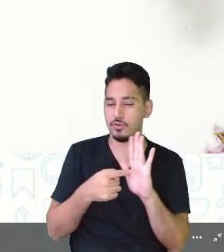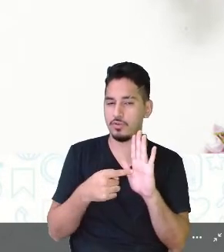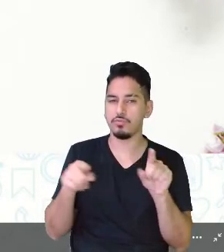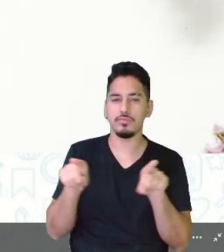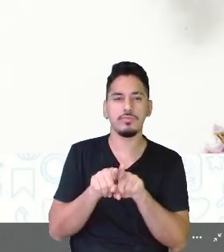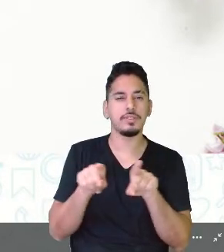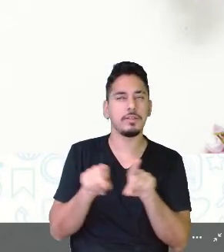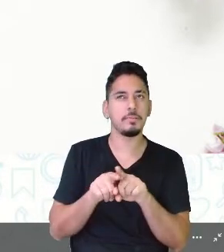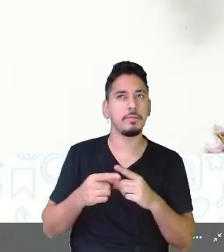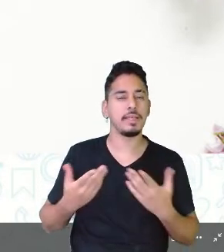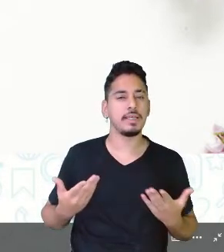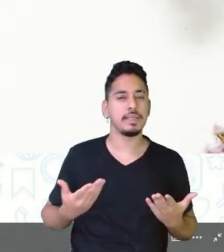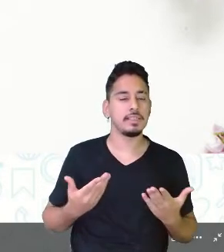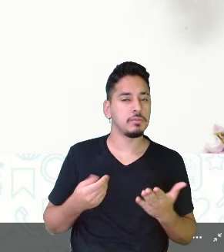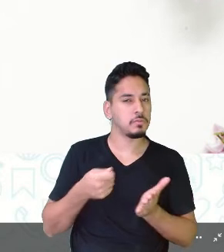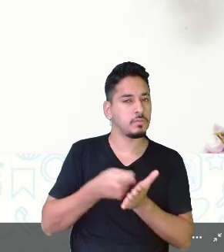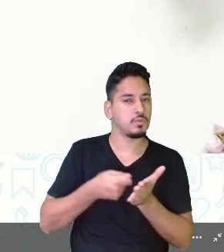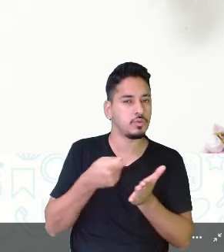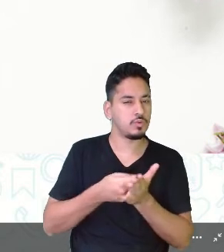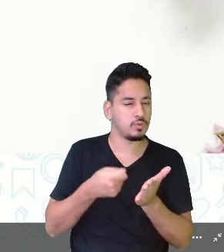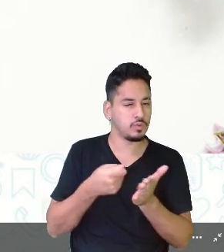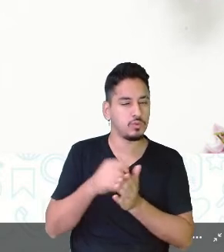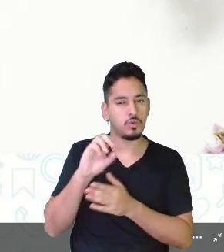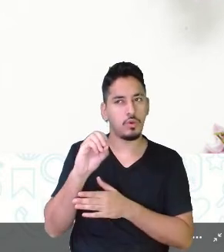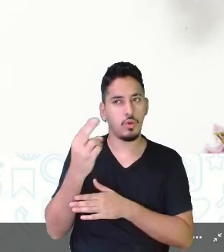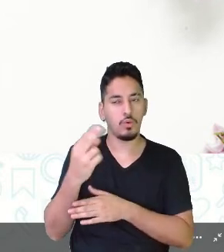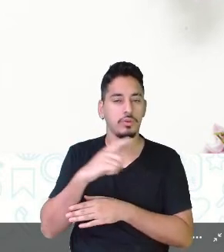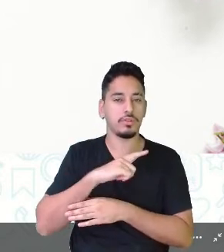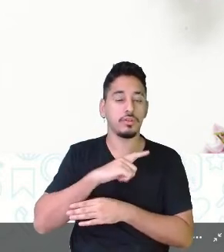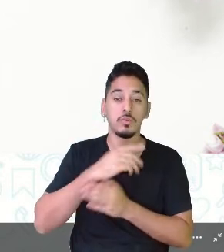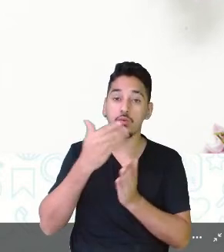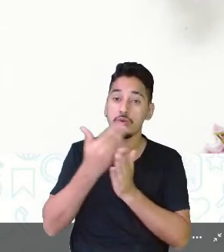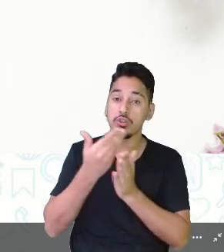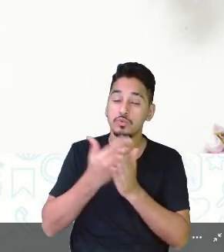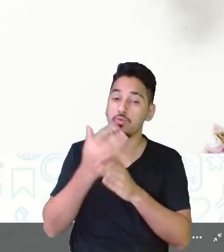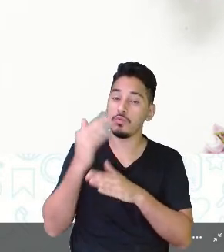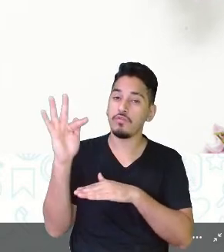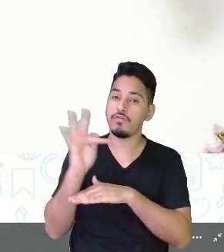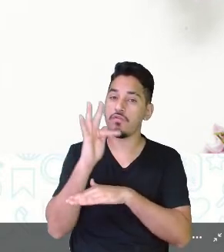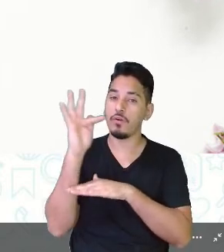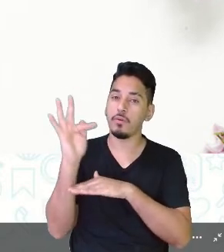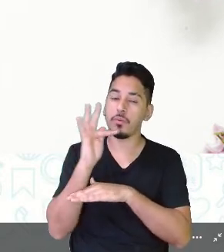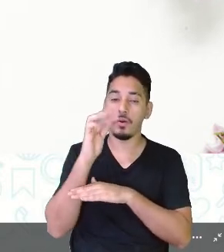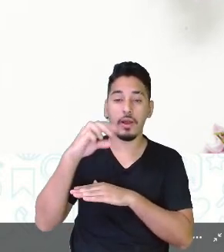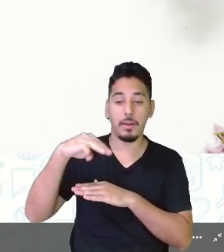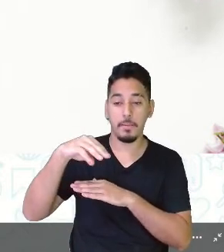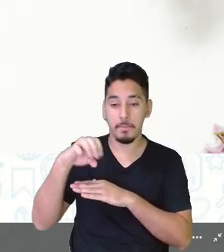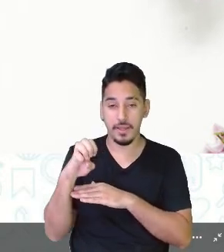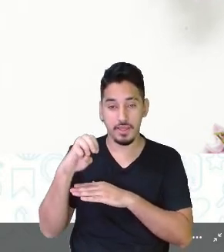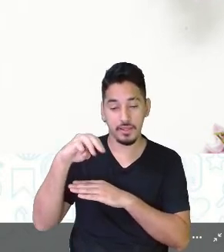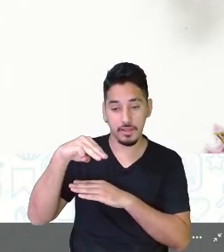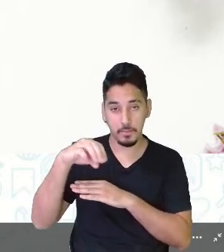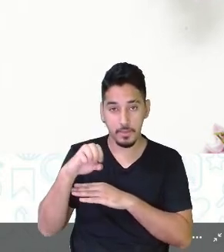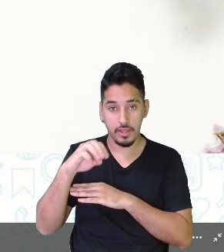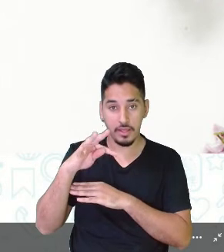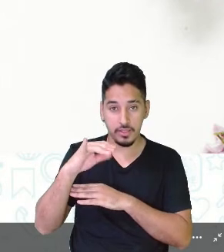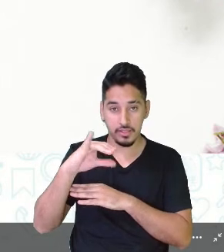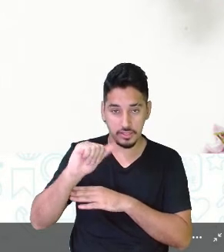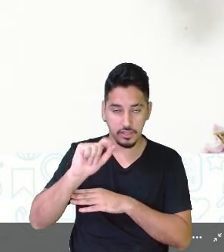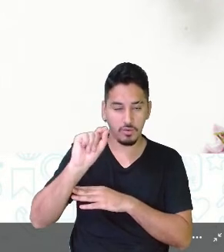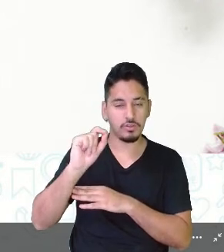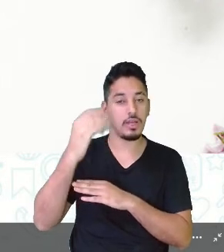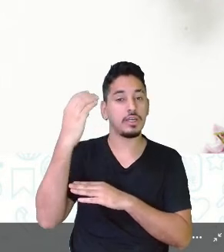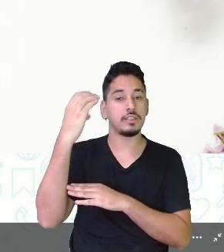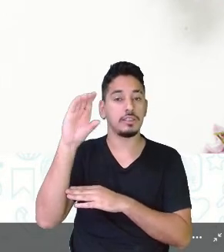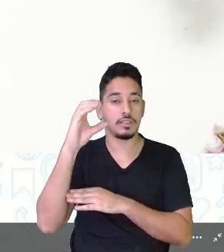também exige, ou ele possui, um estudo formal, que seria a memética, que seria a ciência que